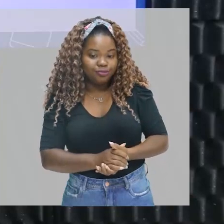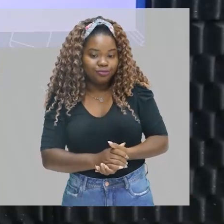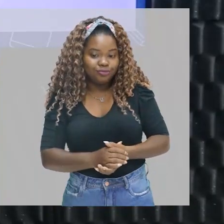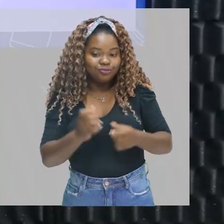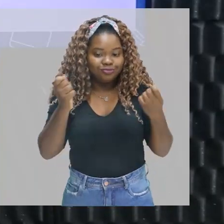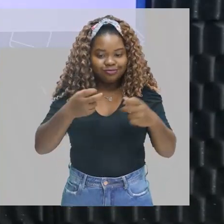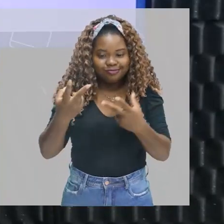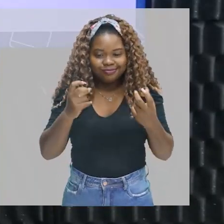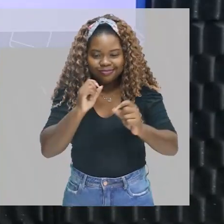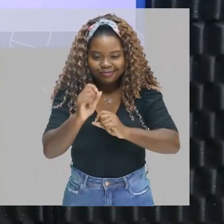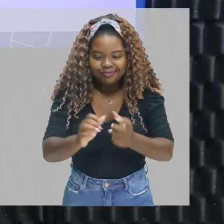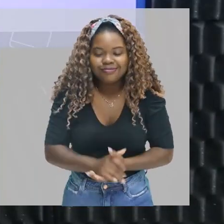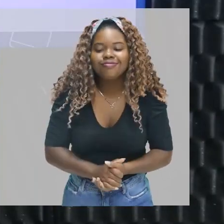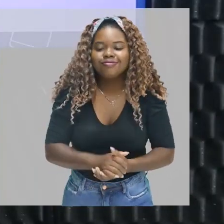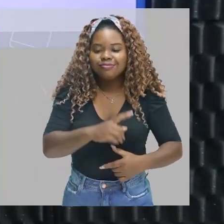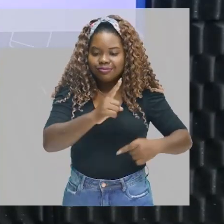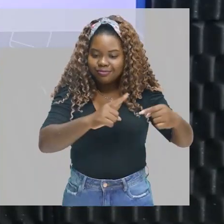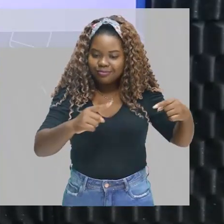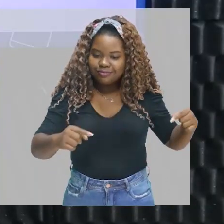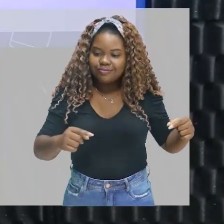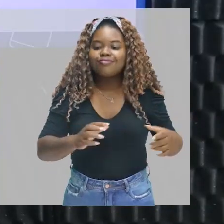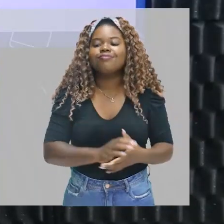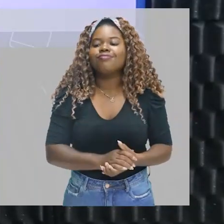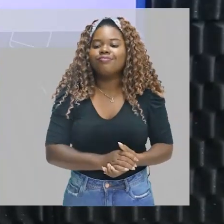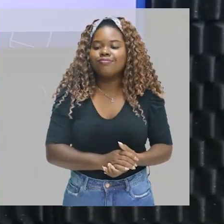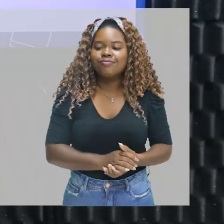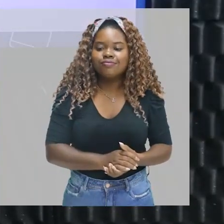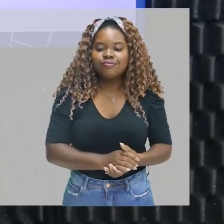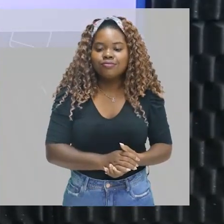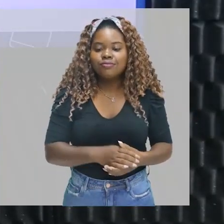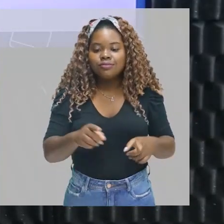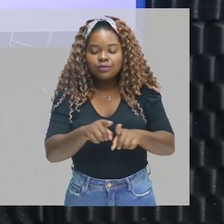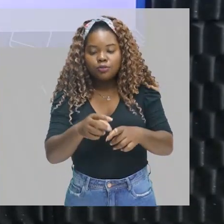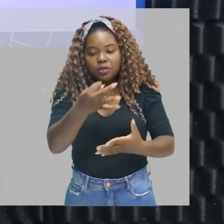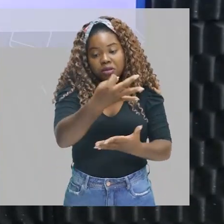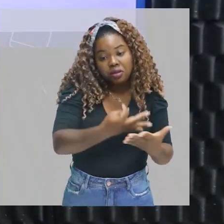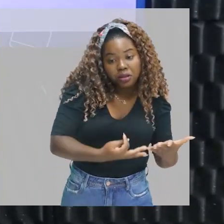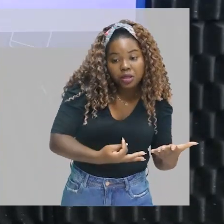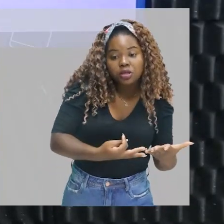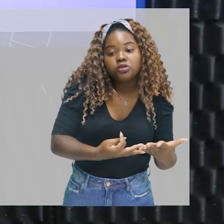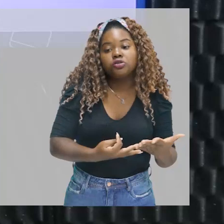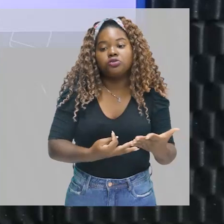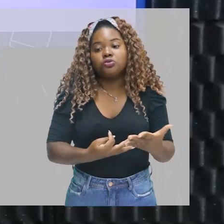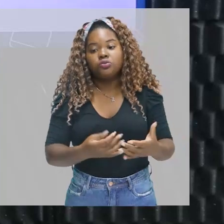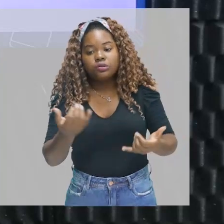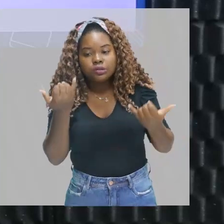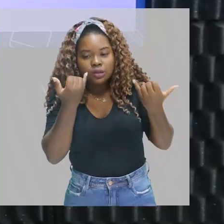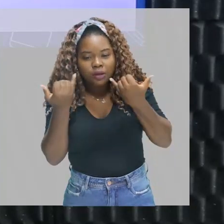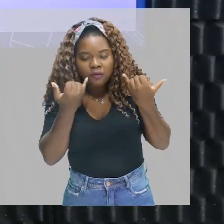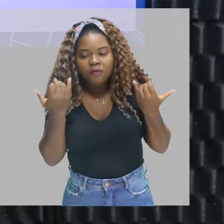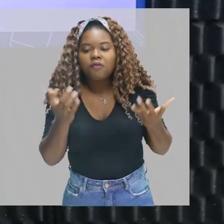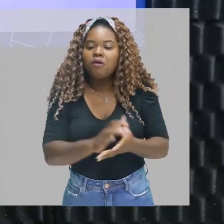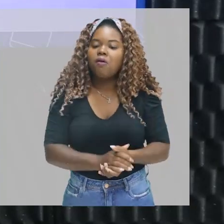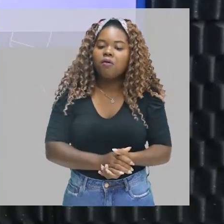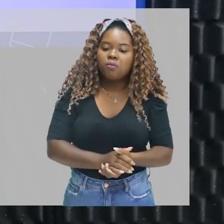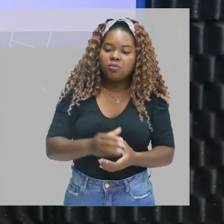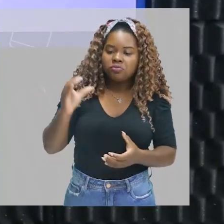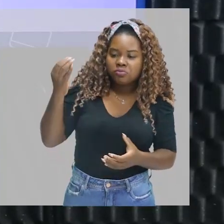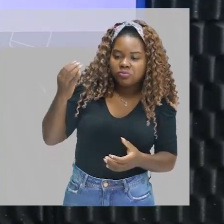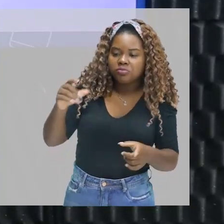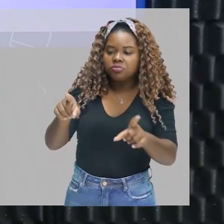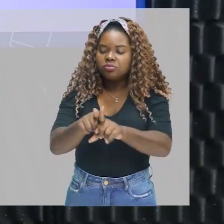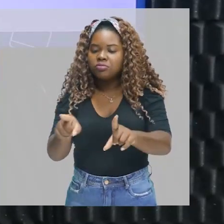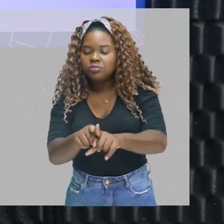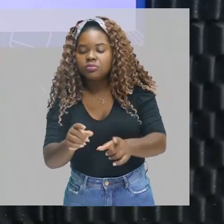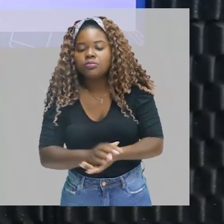citar os materiais didáticos, textos jornalísticos e científicos, todos eles por meio de uma